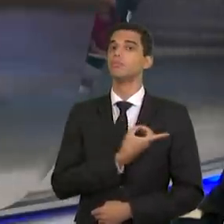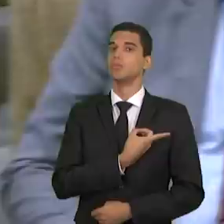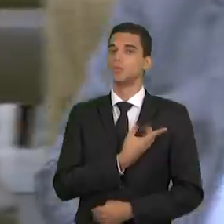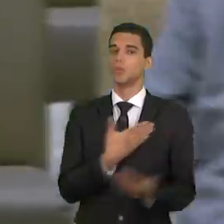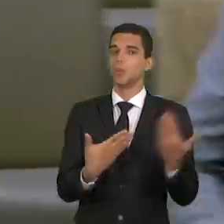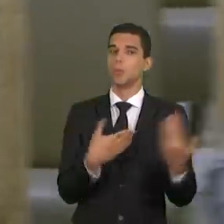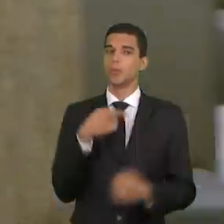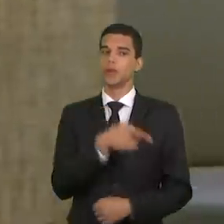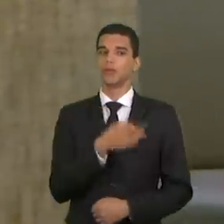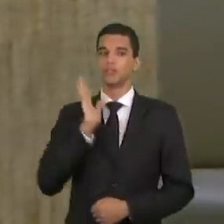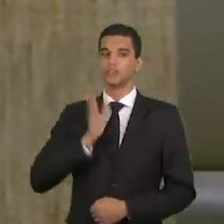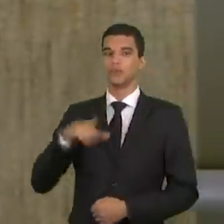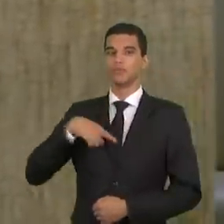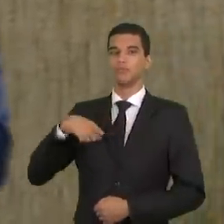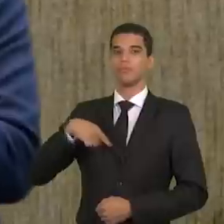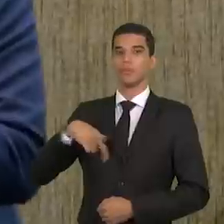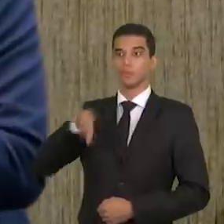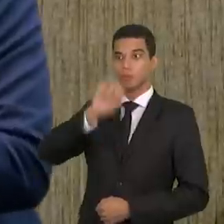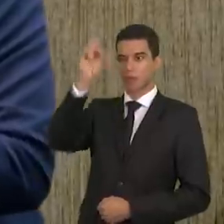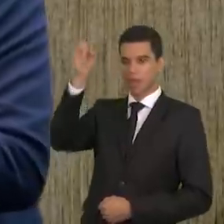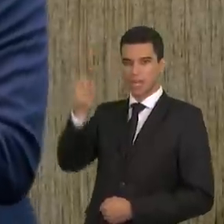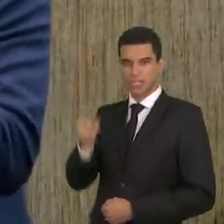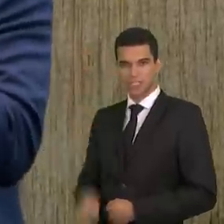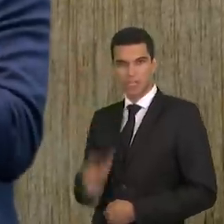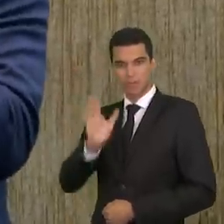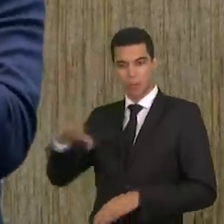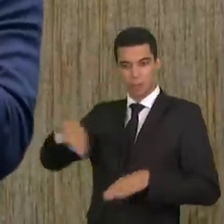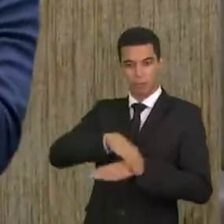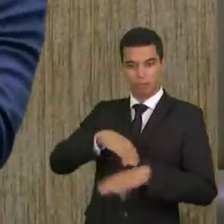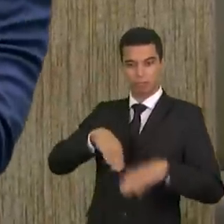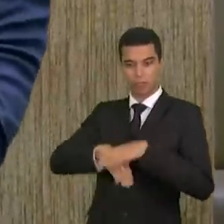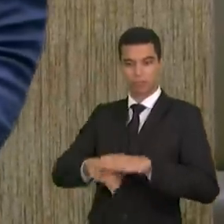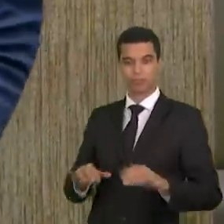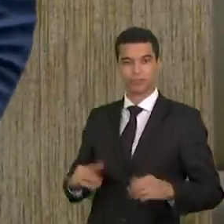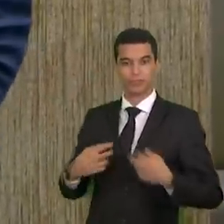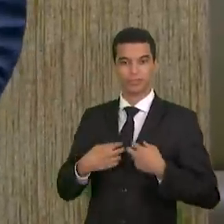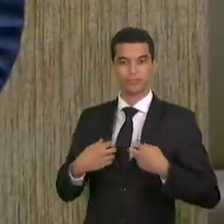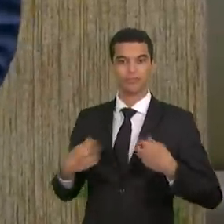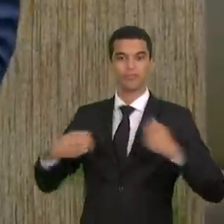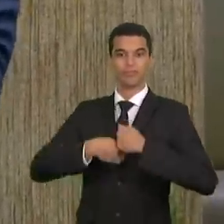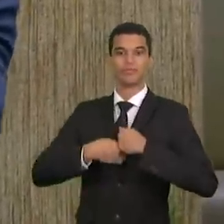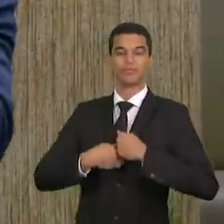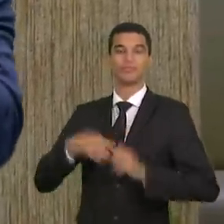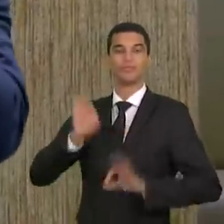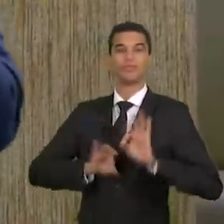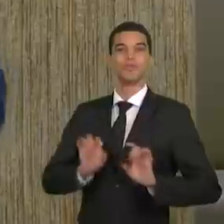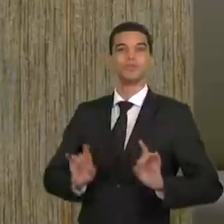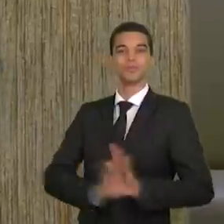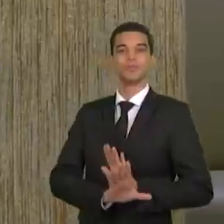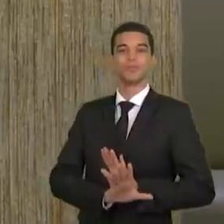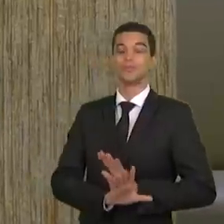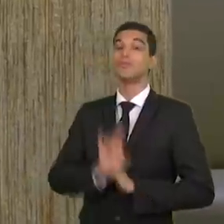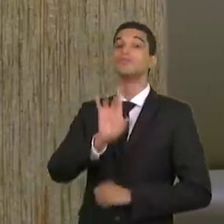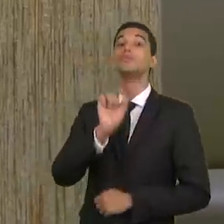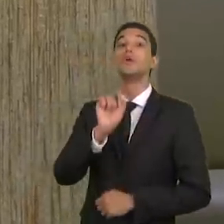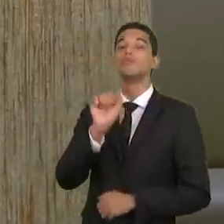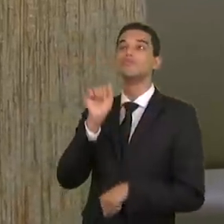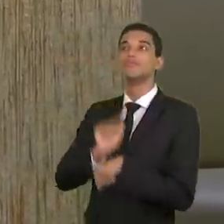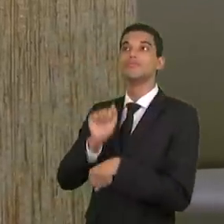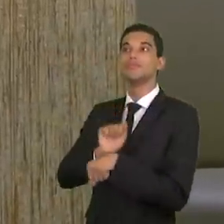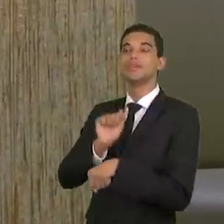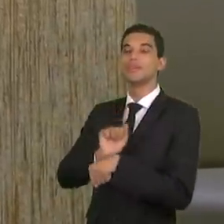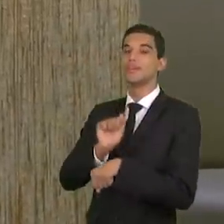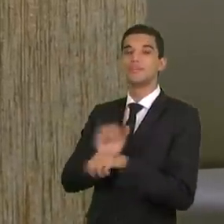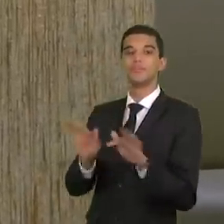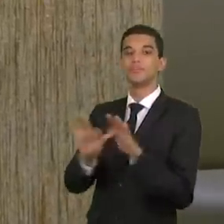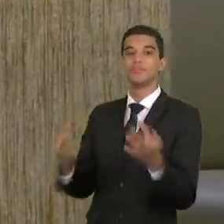mão, e já estamos com os sapatos todos calçados aos pés, esperando